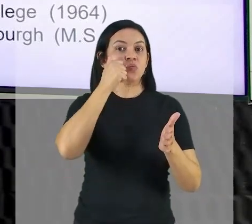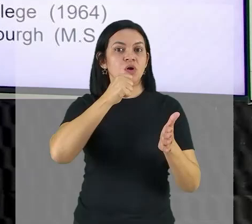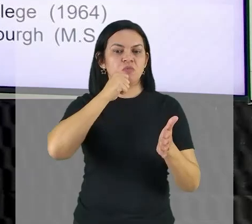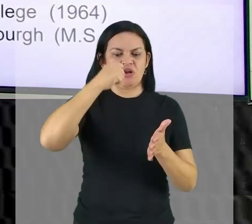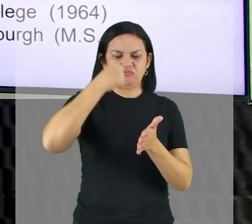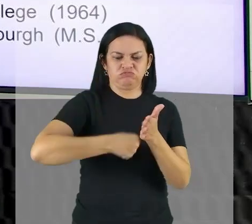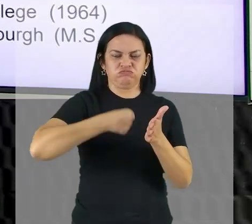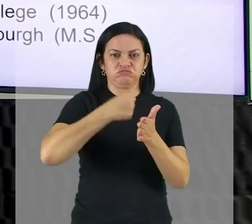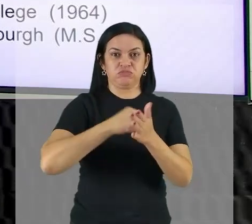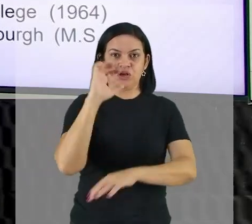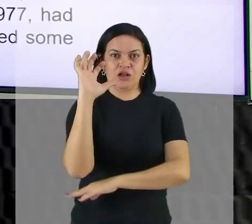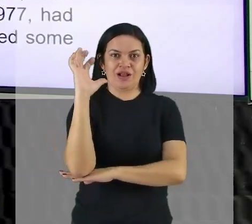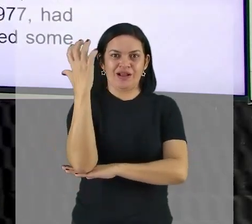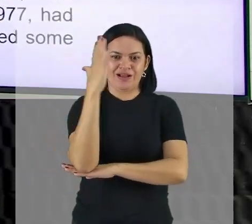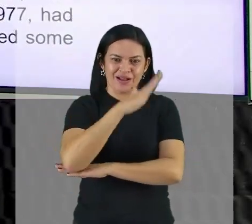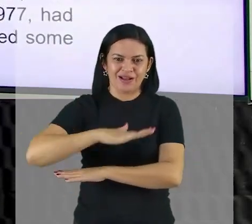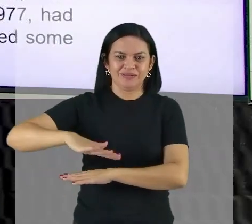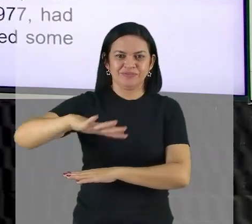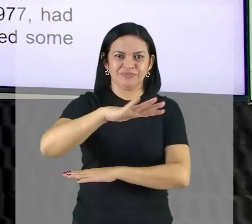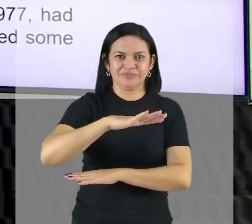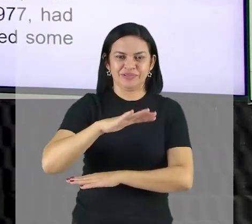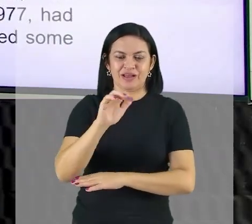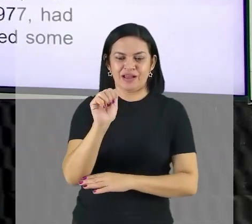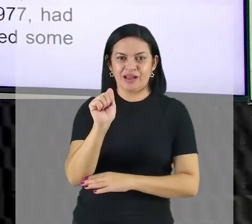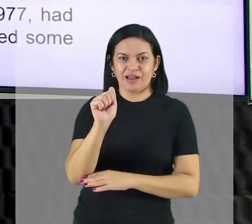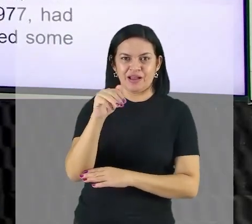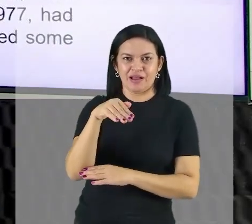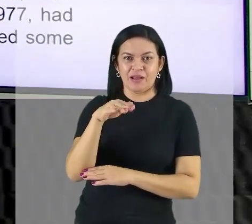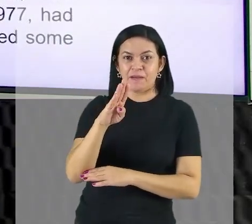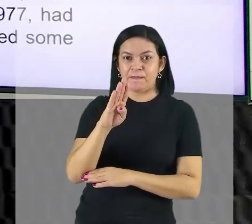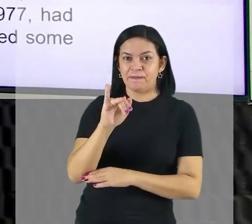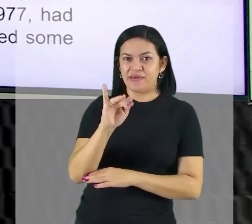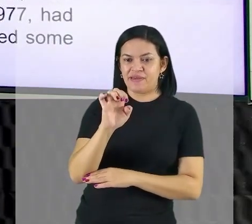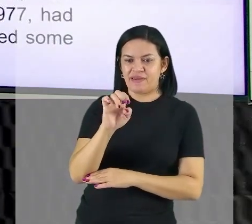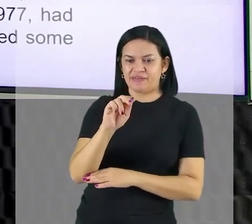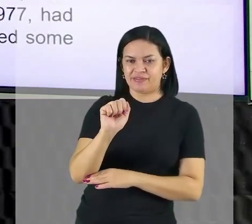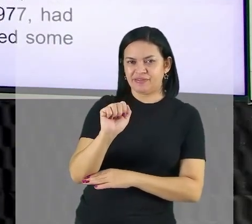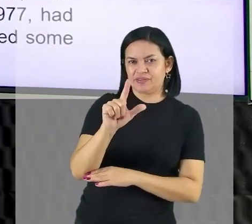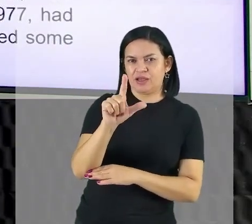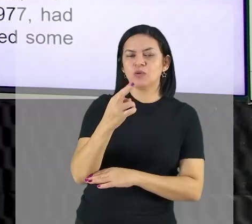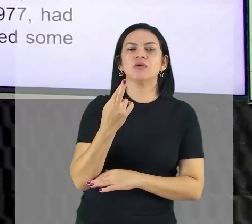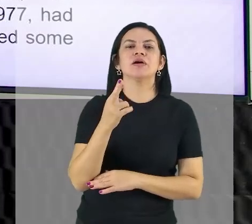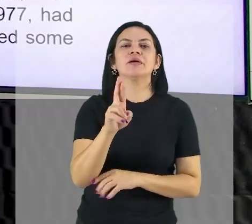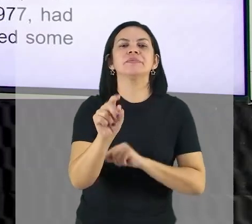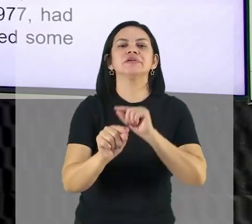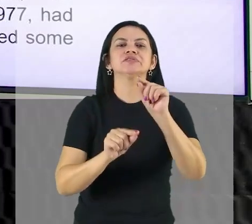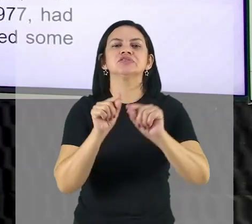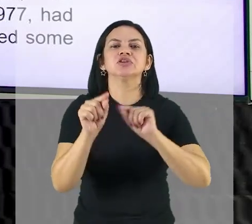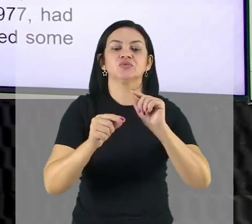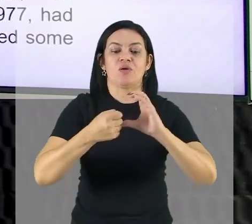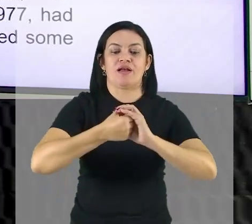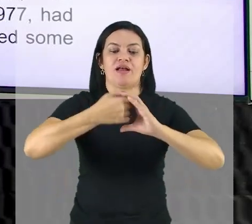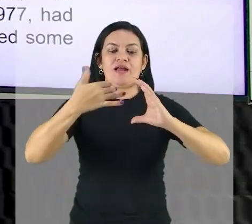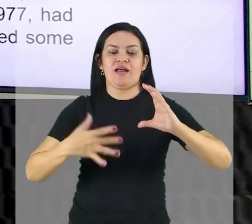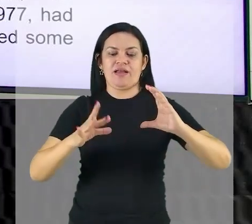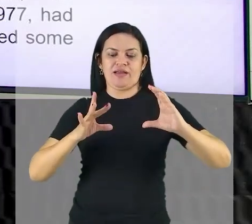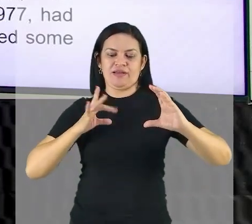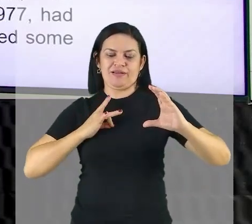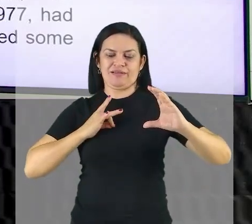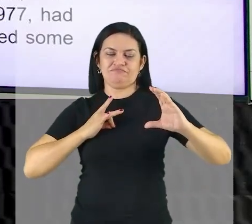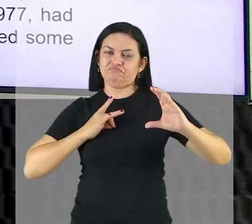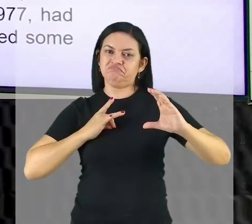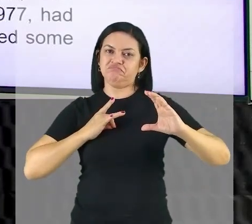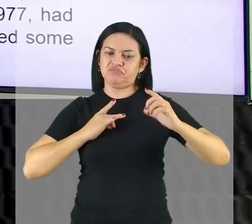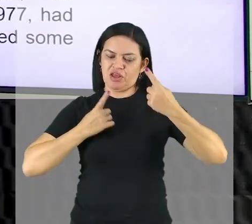ativista ambiental. Então, essa palavra ambiental, ela representa o quê? A característica, a